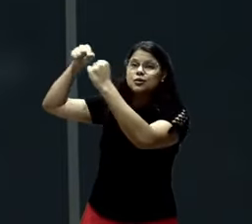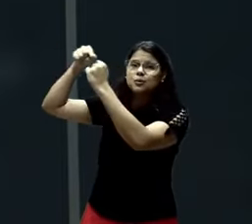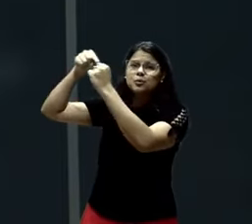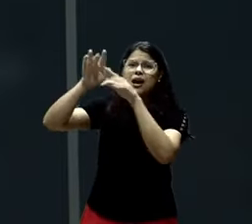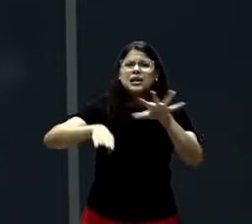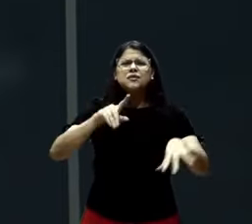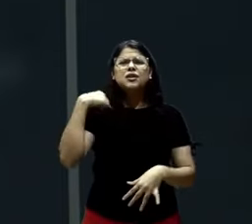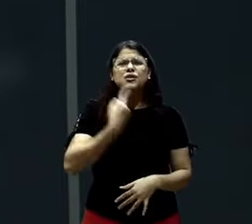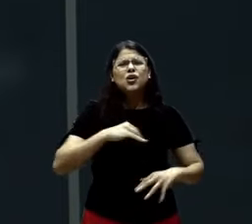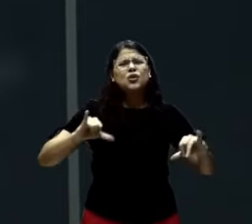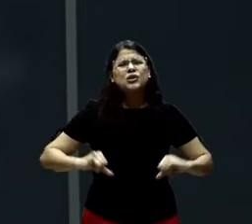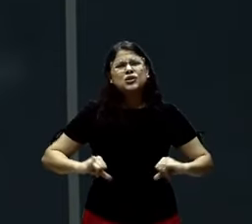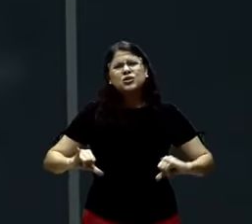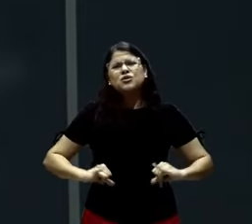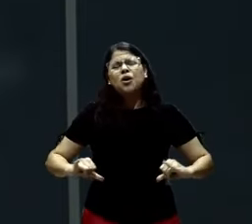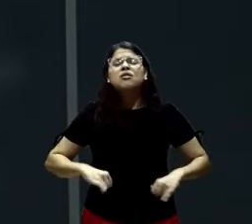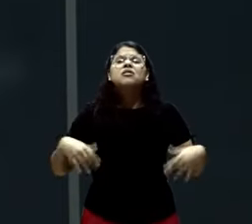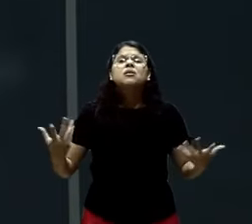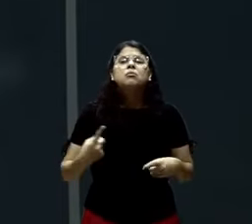tanto até entender isso.